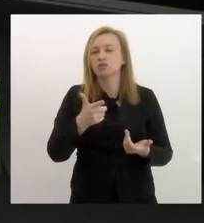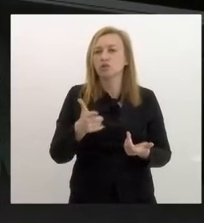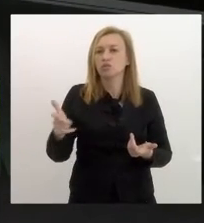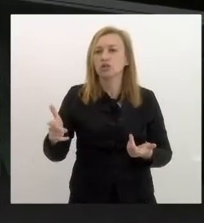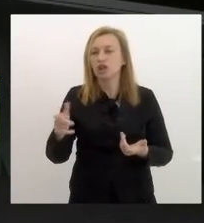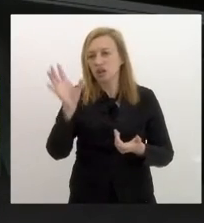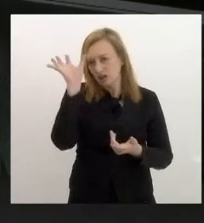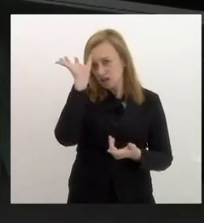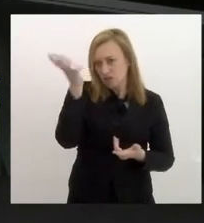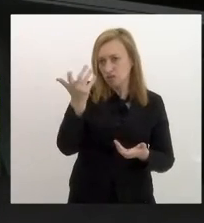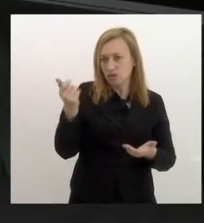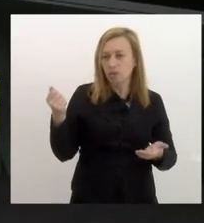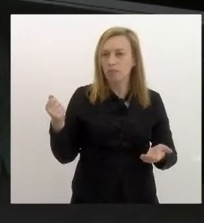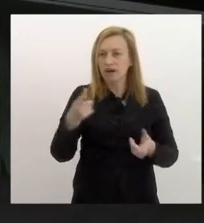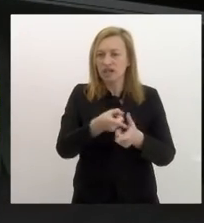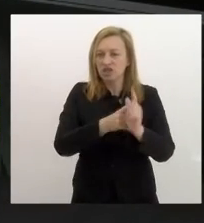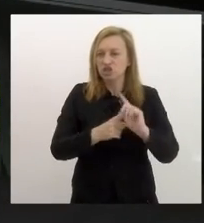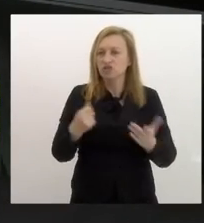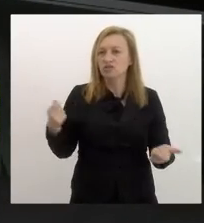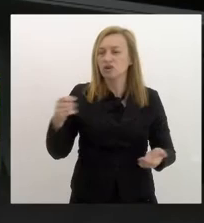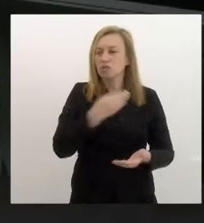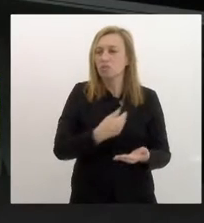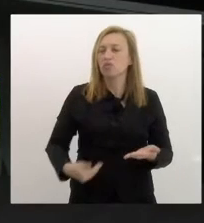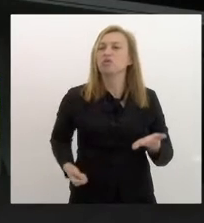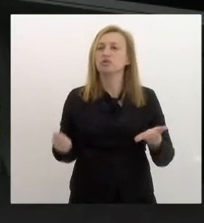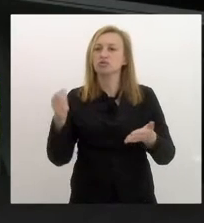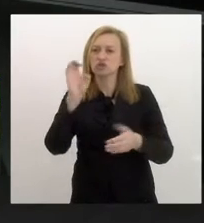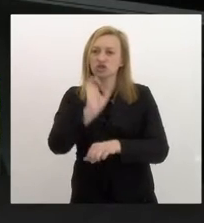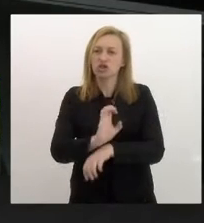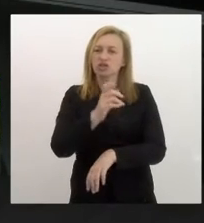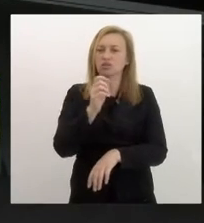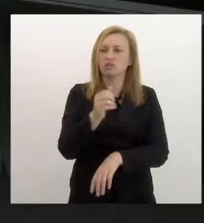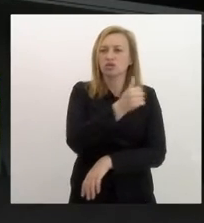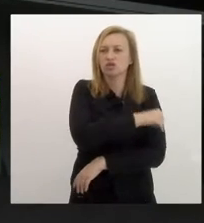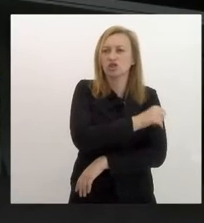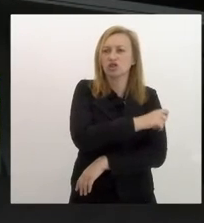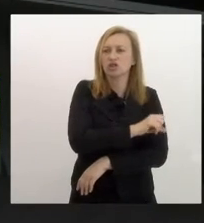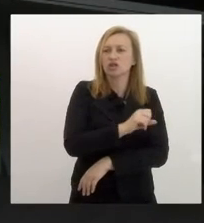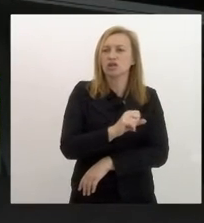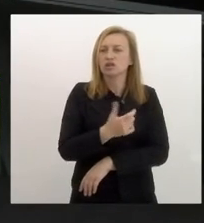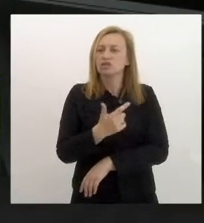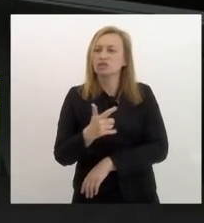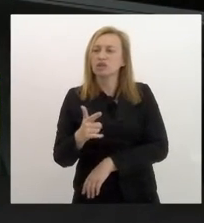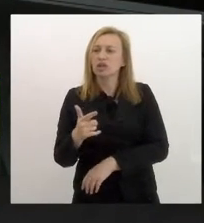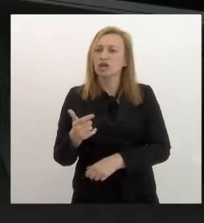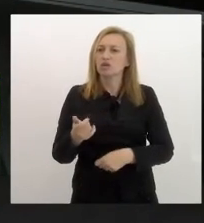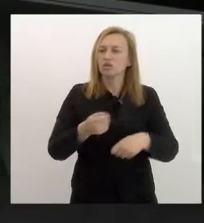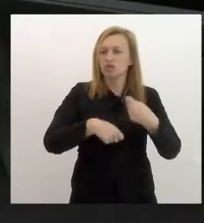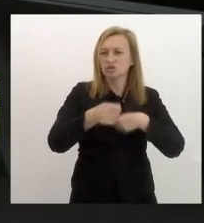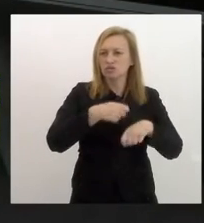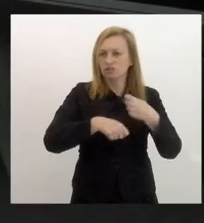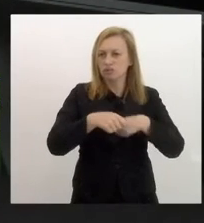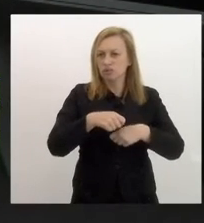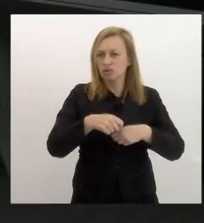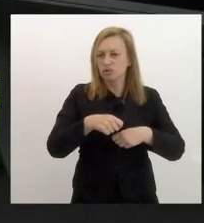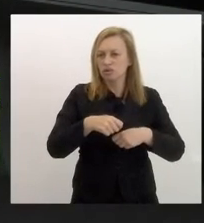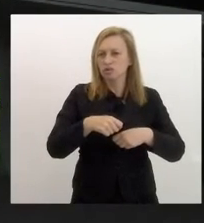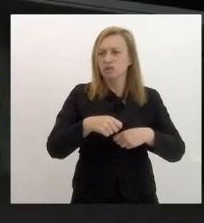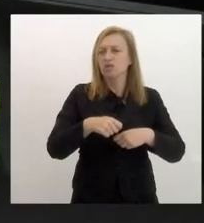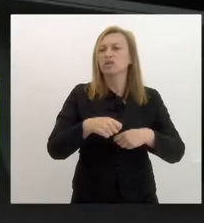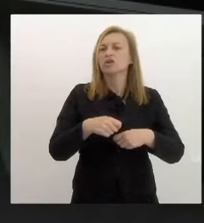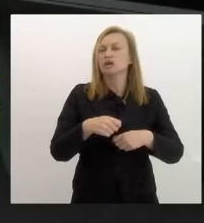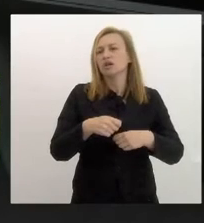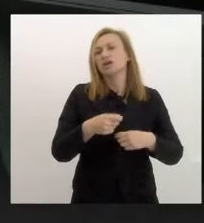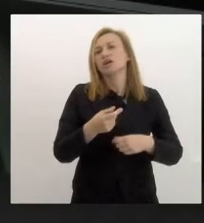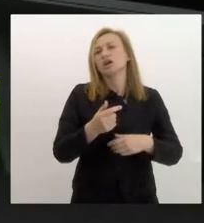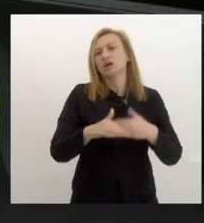para dívida pública do Estado do Rio de Janeiro que não seja através de crescimento econômico de desenvolvimento por isso